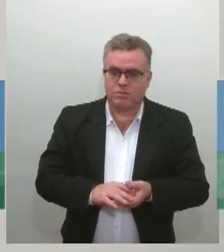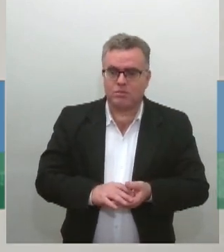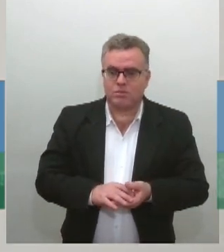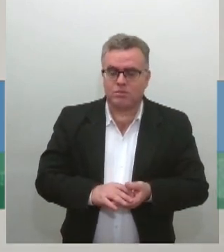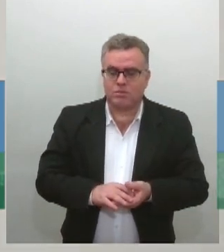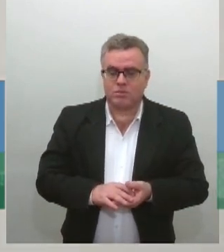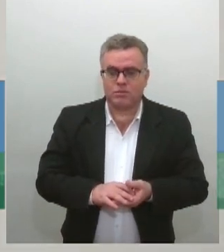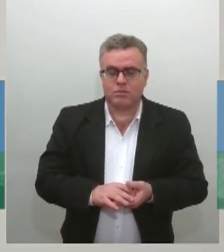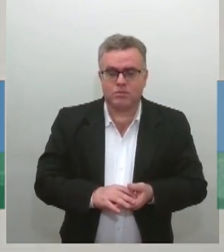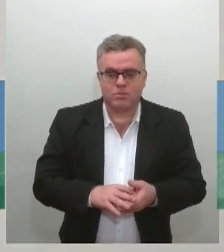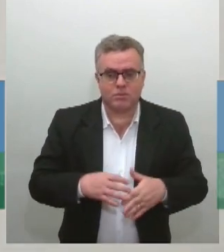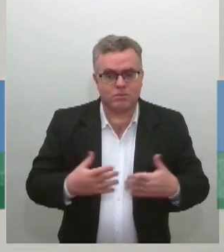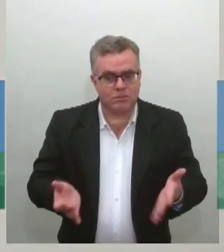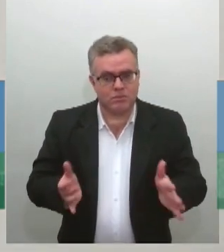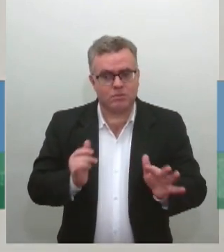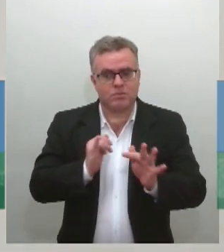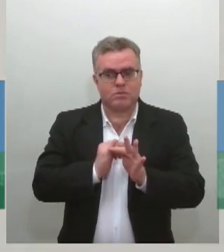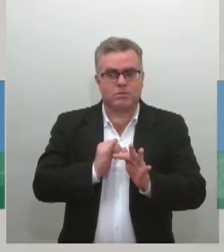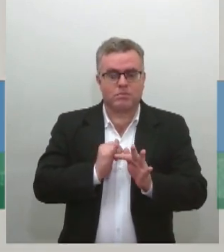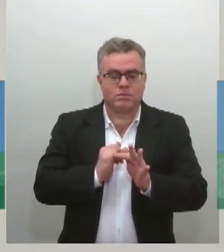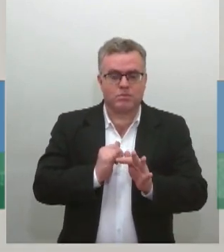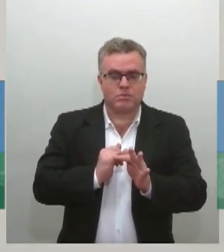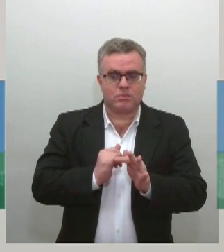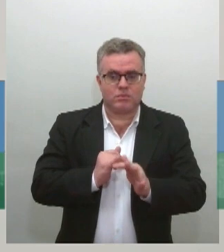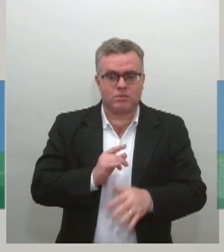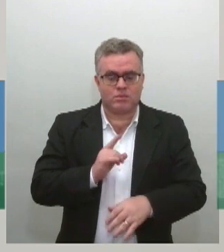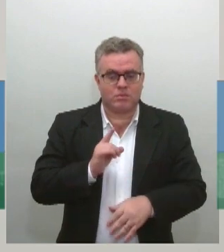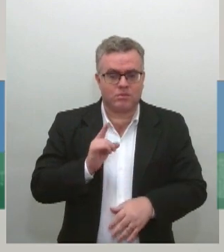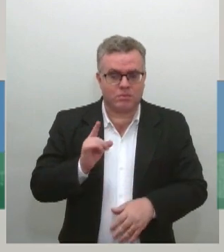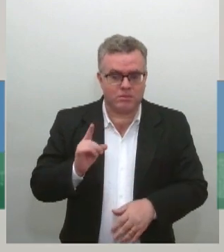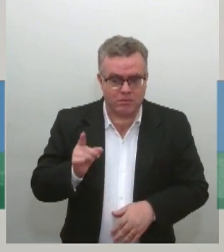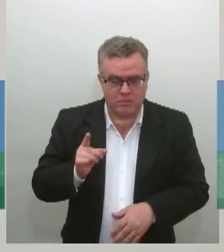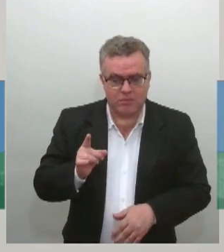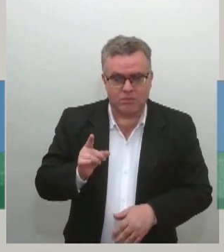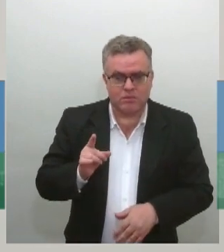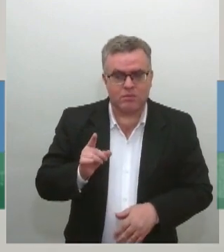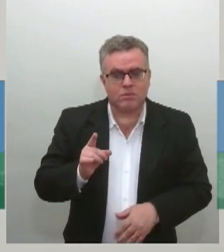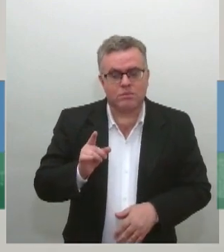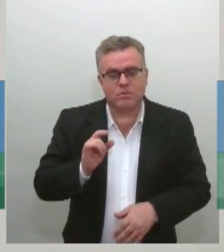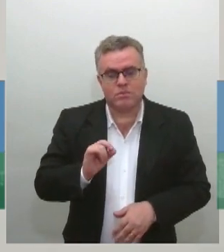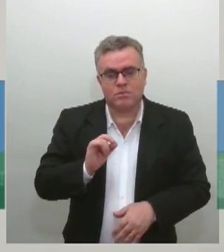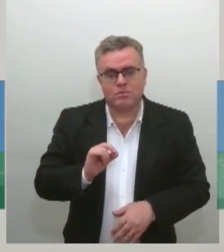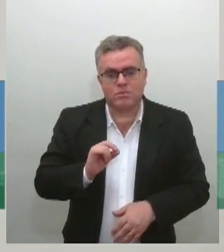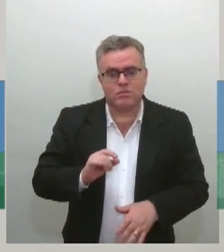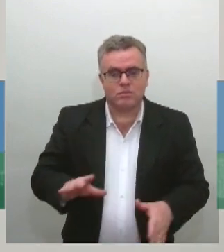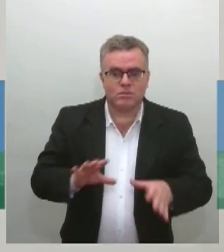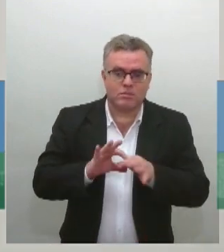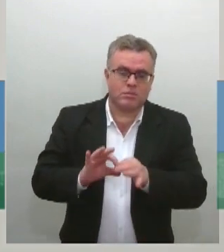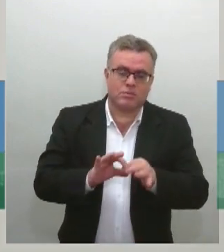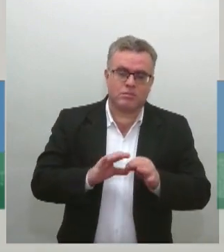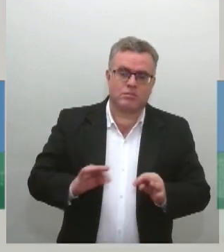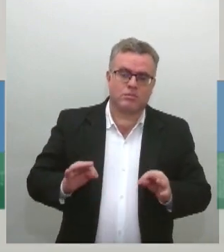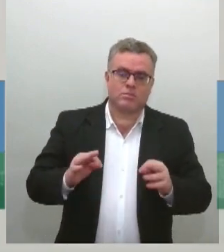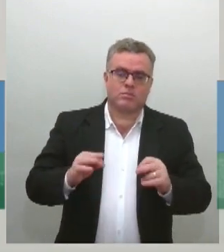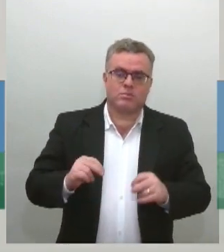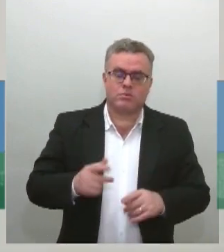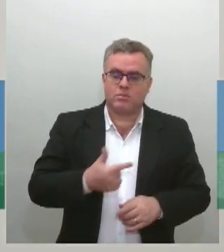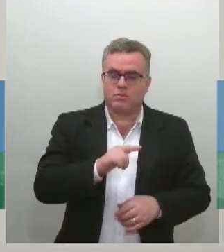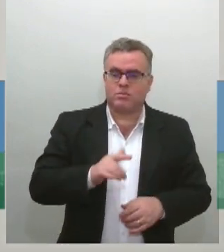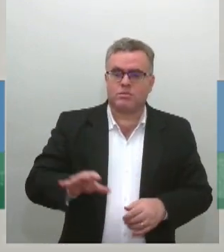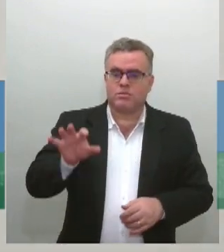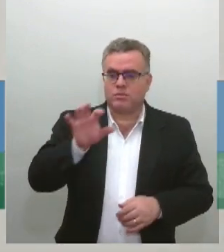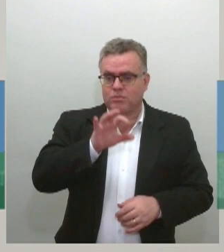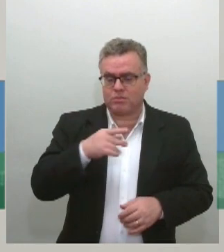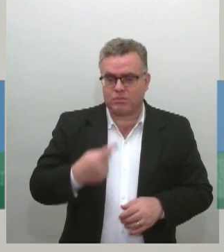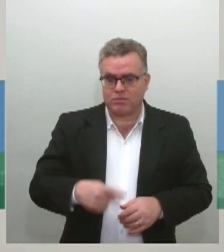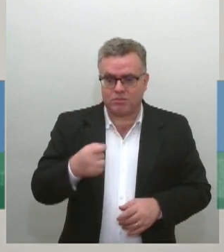O Instituto Federal do Rio Grande do Norte é quem vai fazer, às vezes, aí, com os institutos federais de todos os estados. Aqui em Sergipe nós